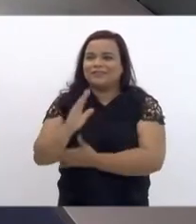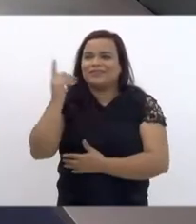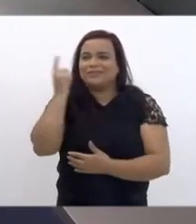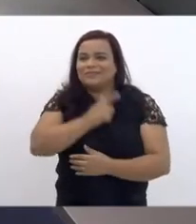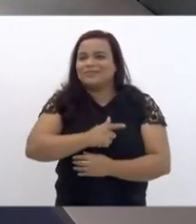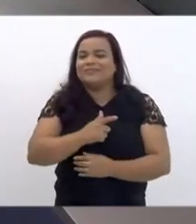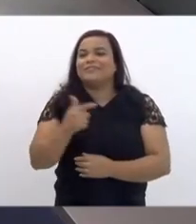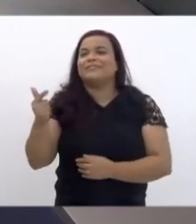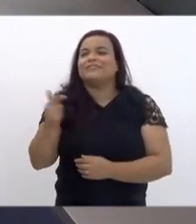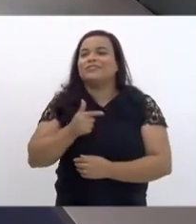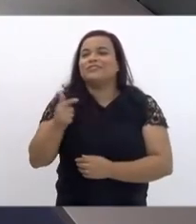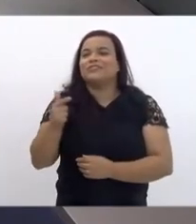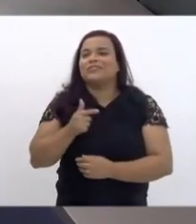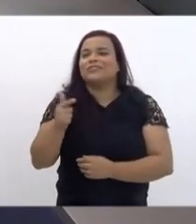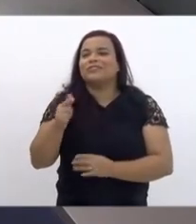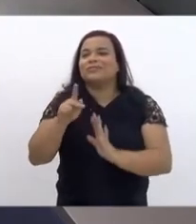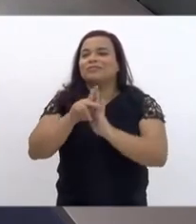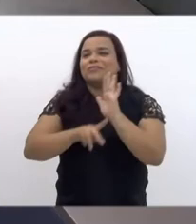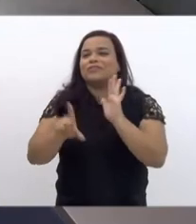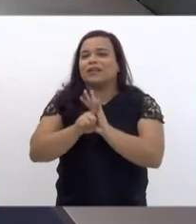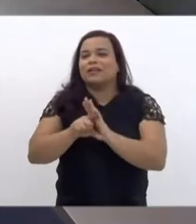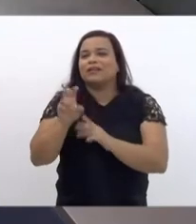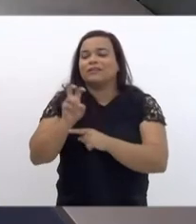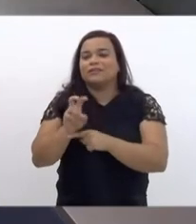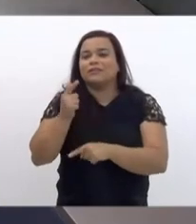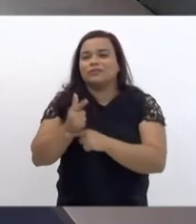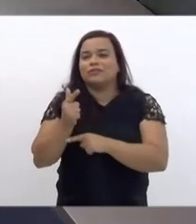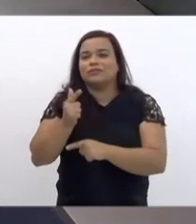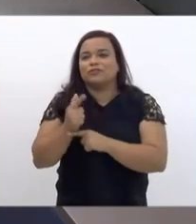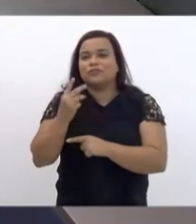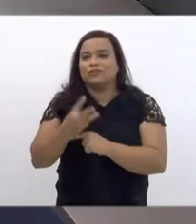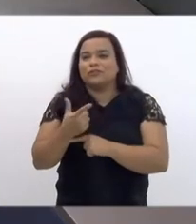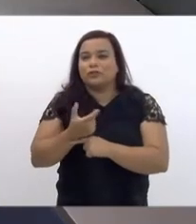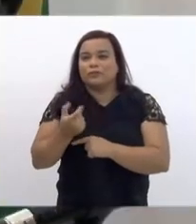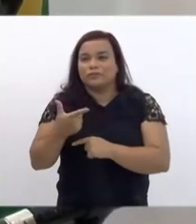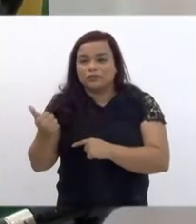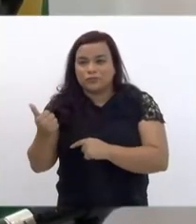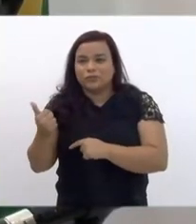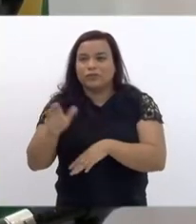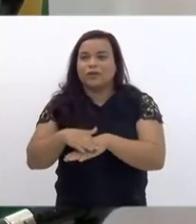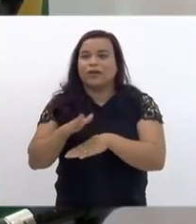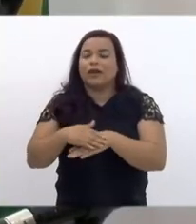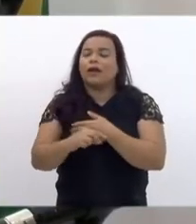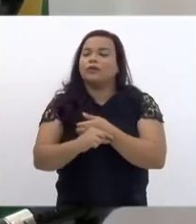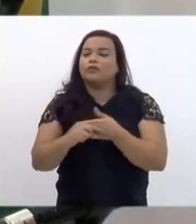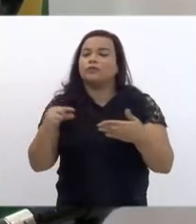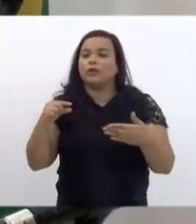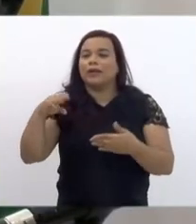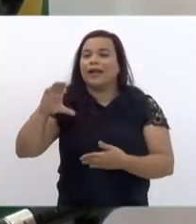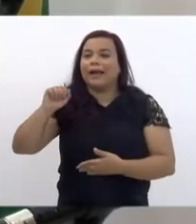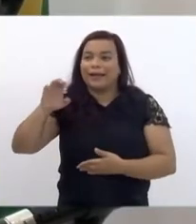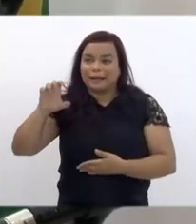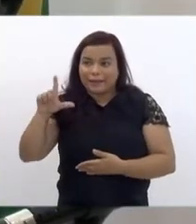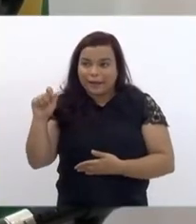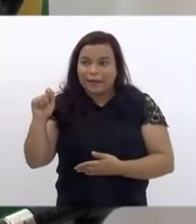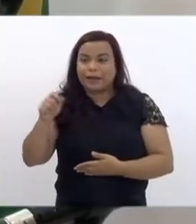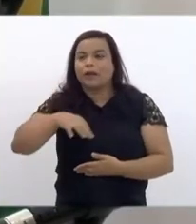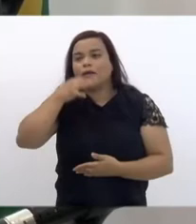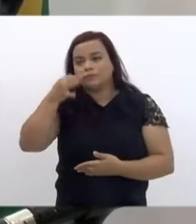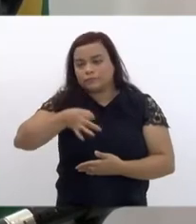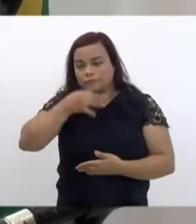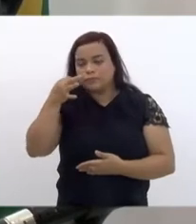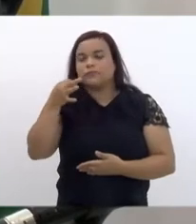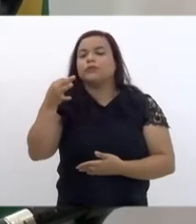aprovado. 22. Projeto de lei 5223-2021, de autoria do deputado Márcio Canella, parecer pela